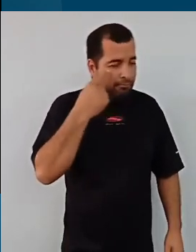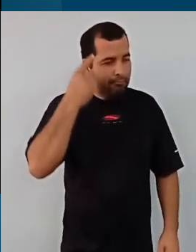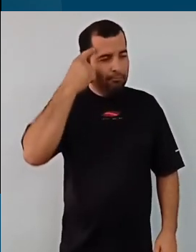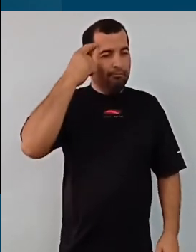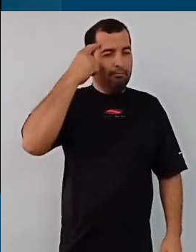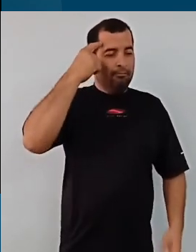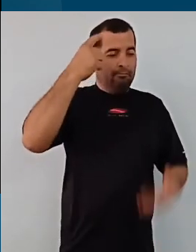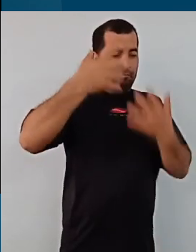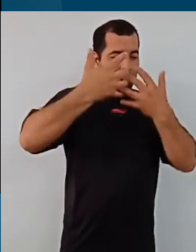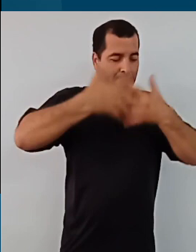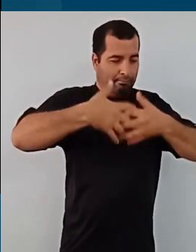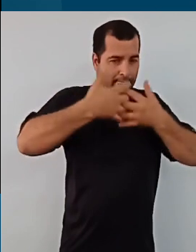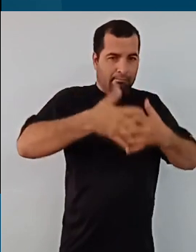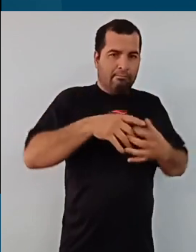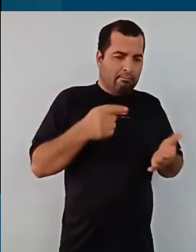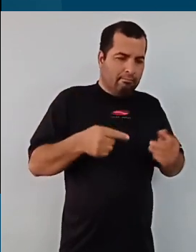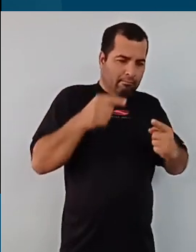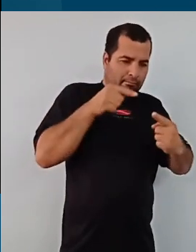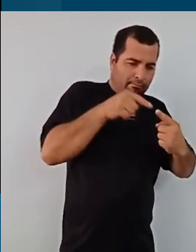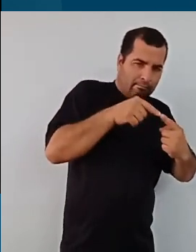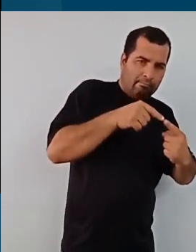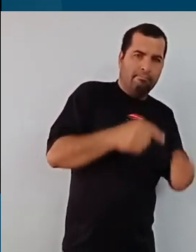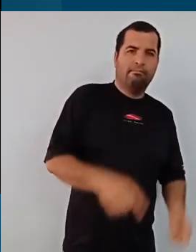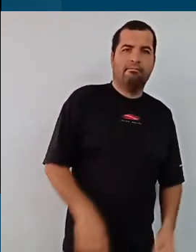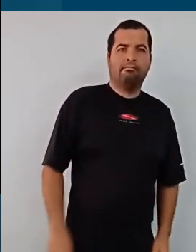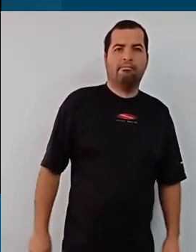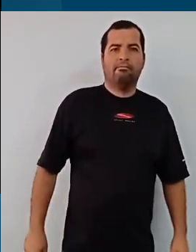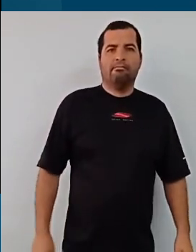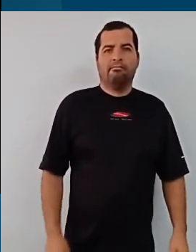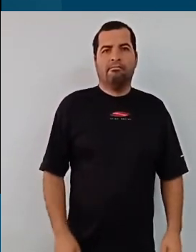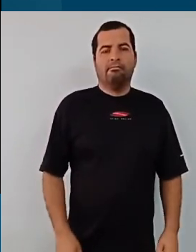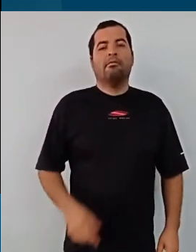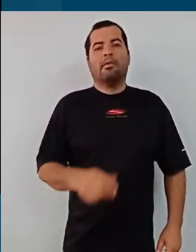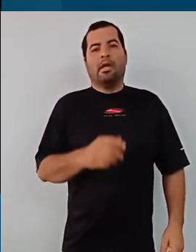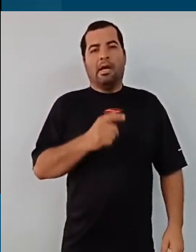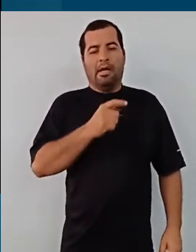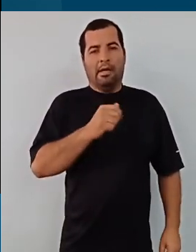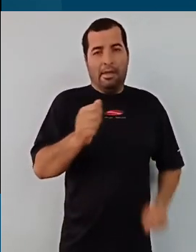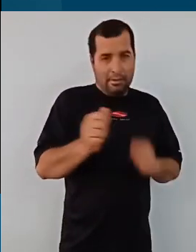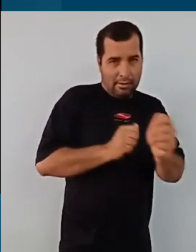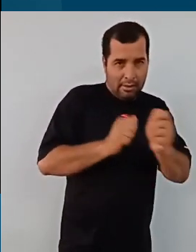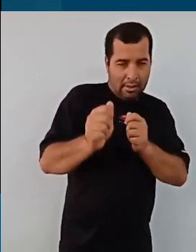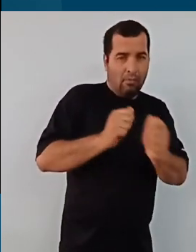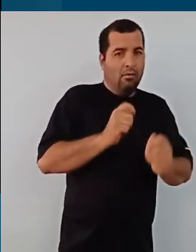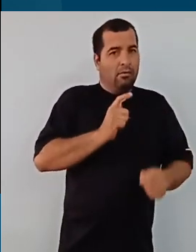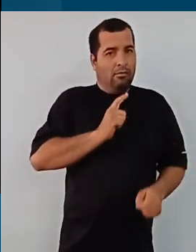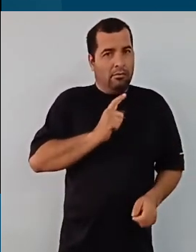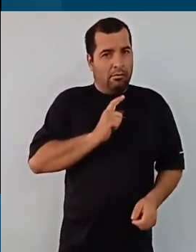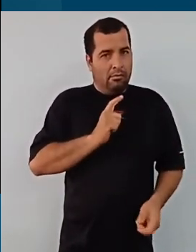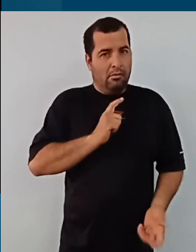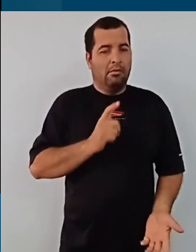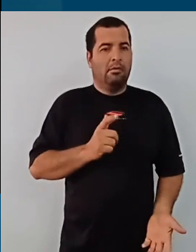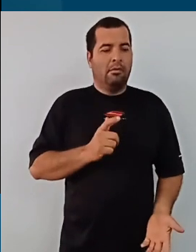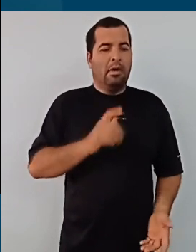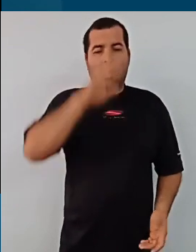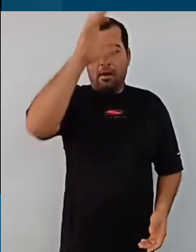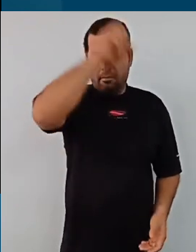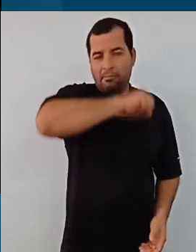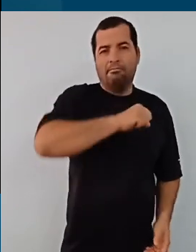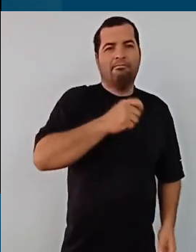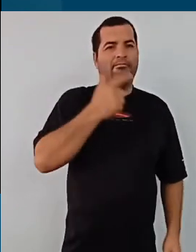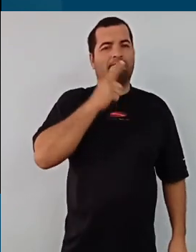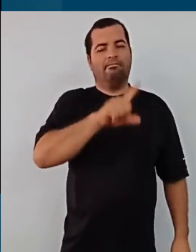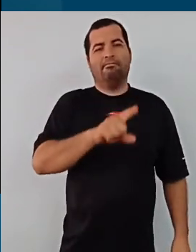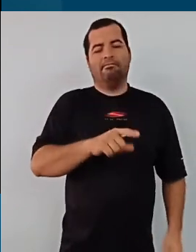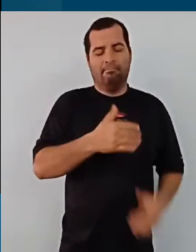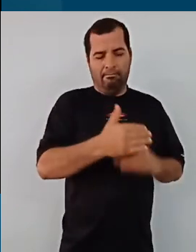refletir, aplicar, né? E essa ação é que gera a aprendizagem.